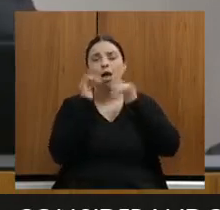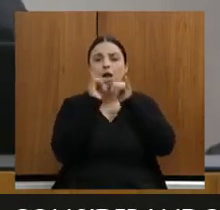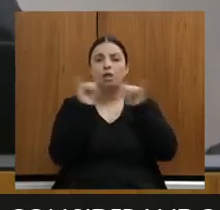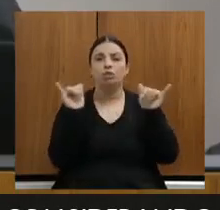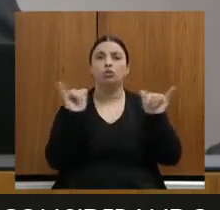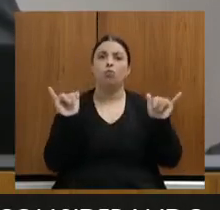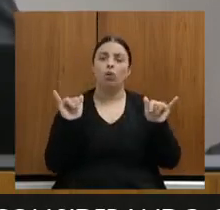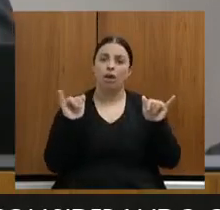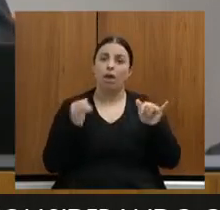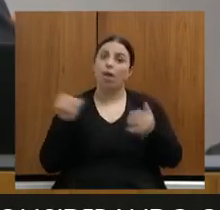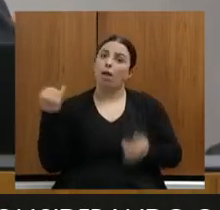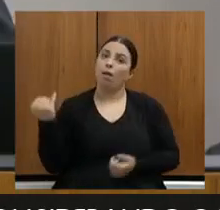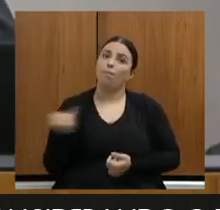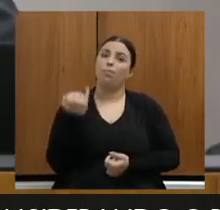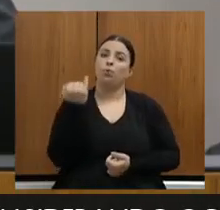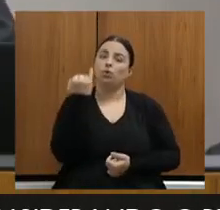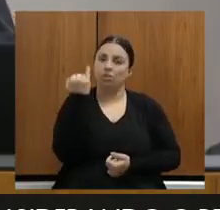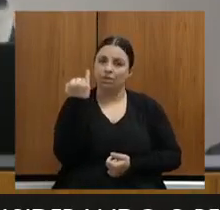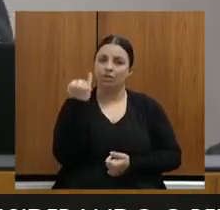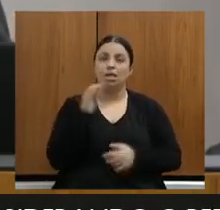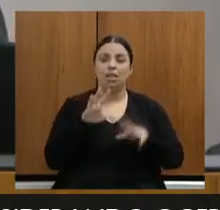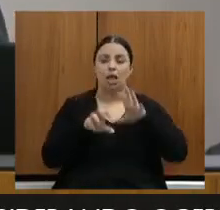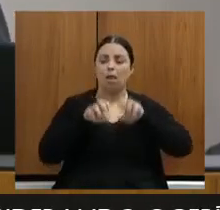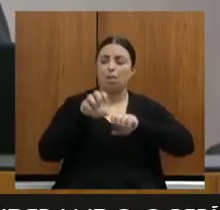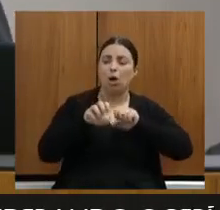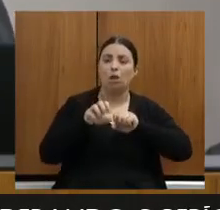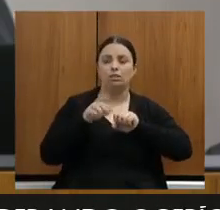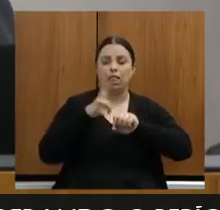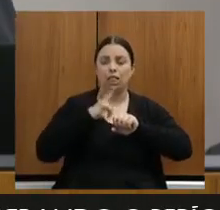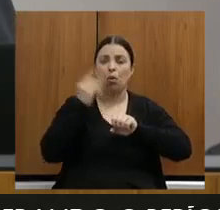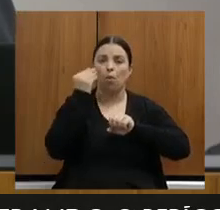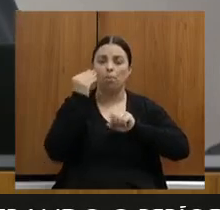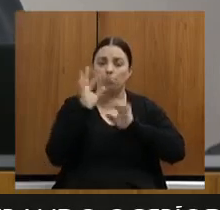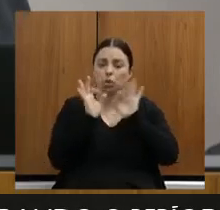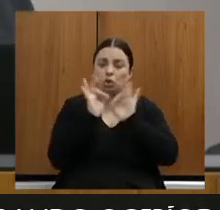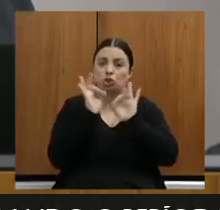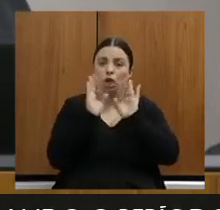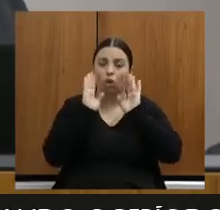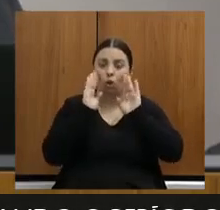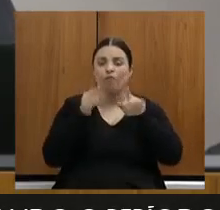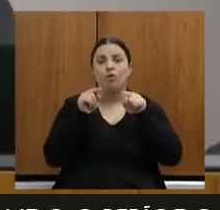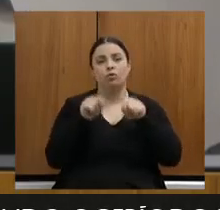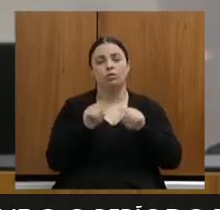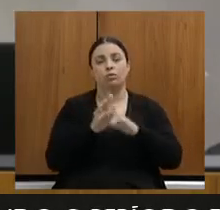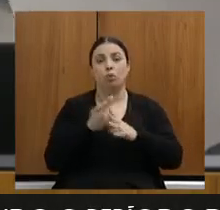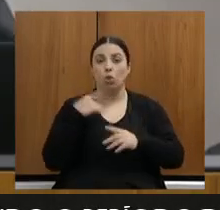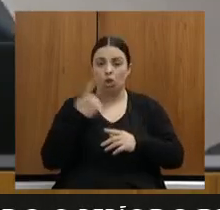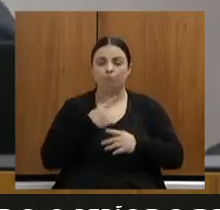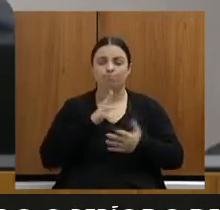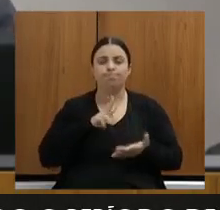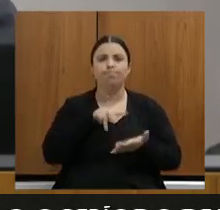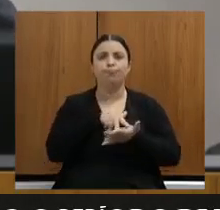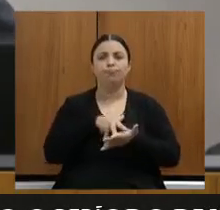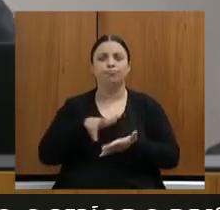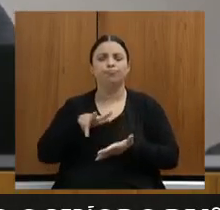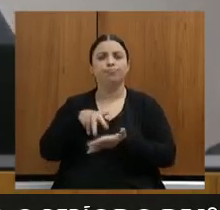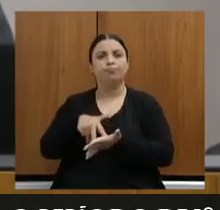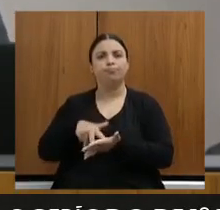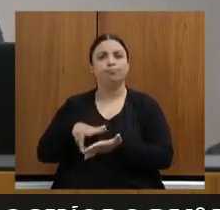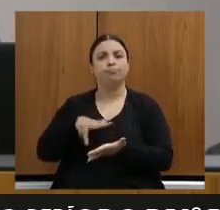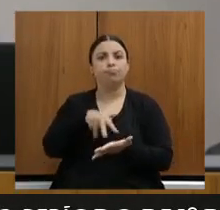a divulgar a importância da busca de um projeto nesse sentido nós iremos Aonde tiver que